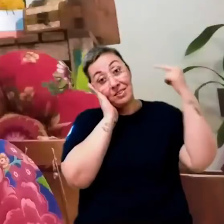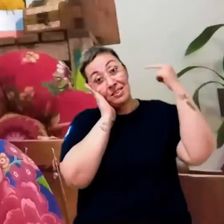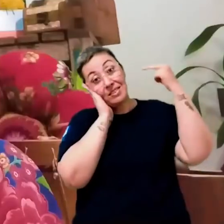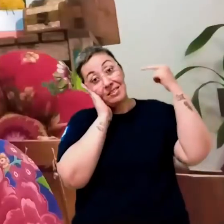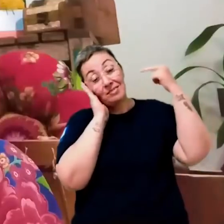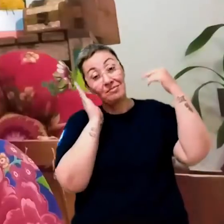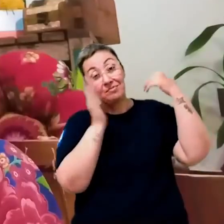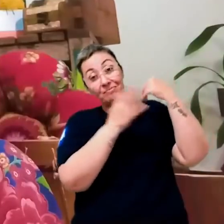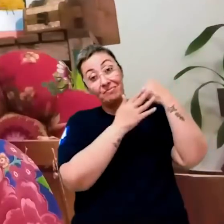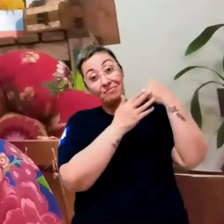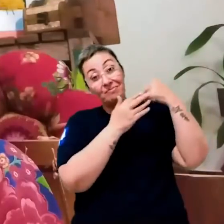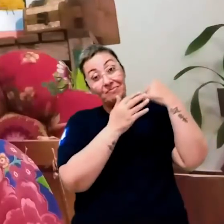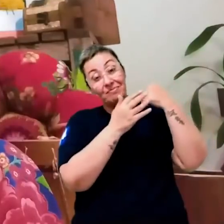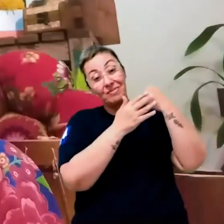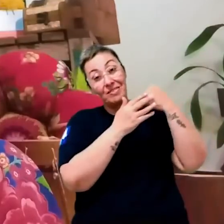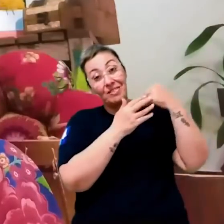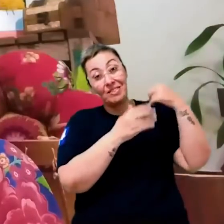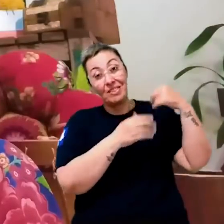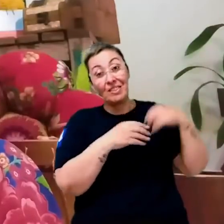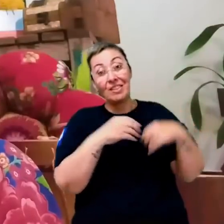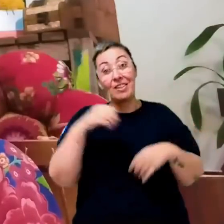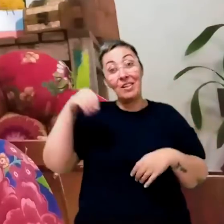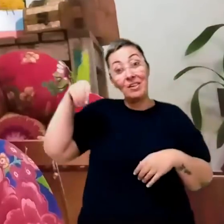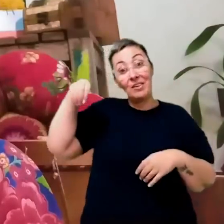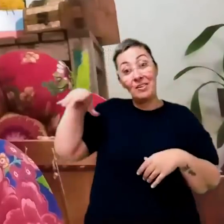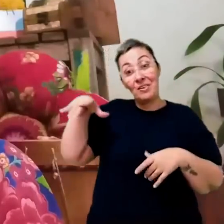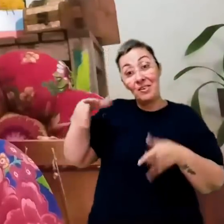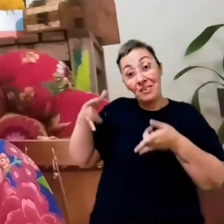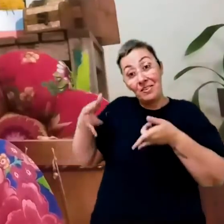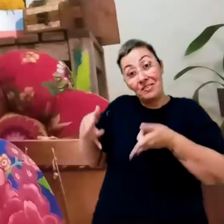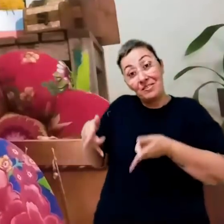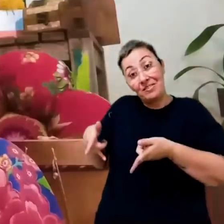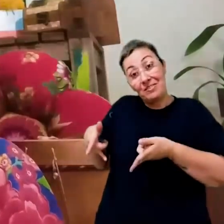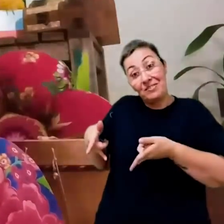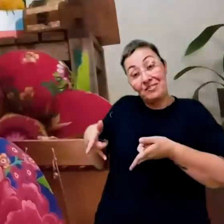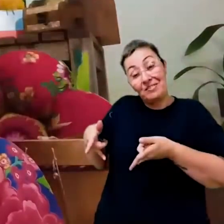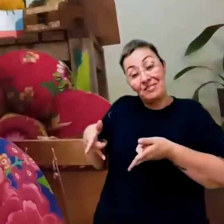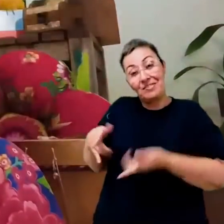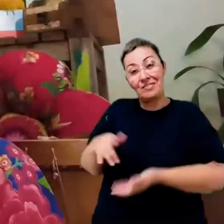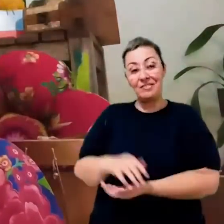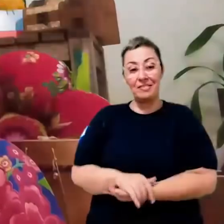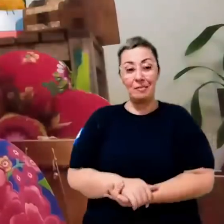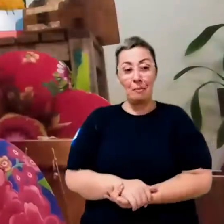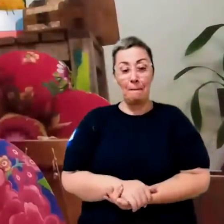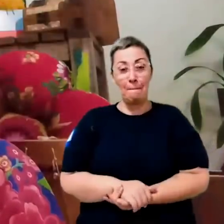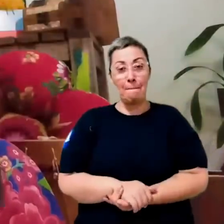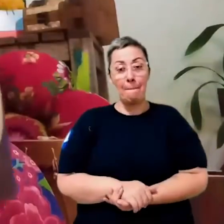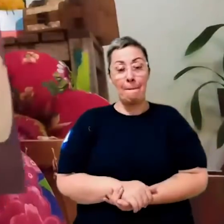carinhoso e de uma luzinha ao lado da cama.